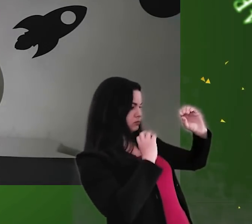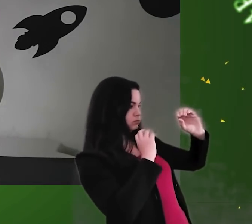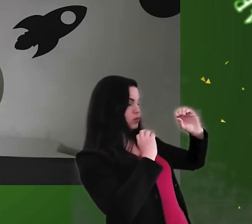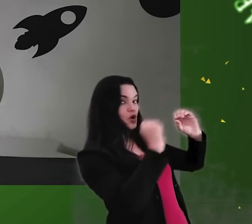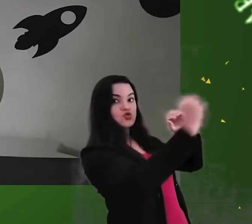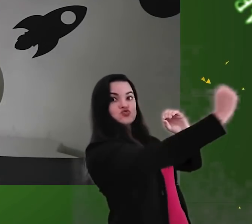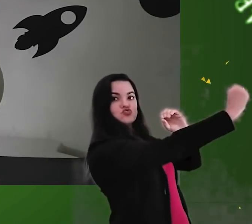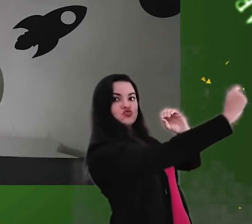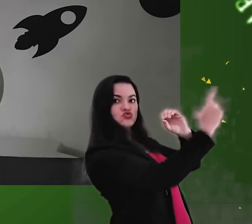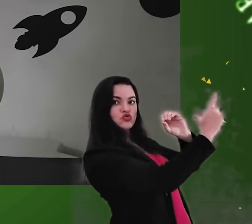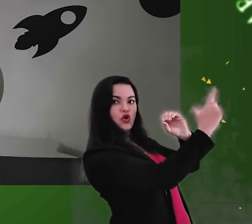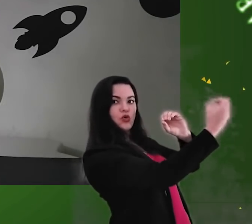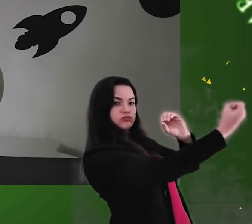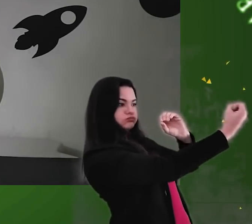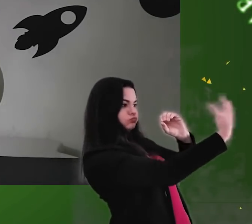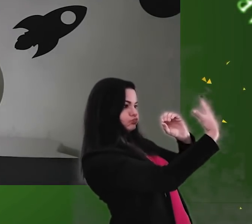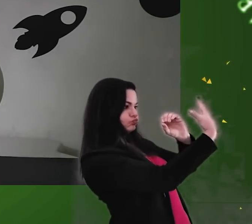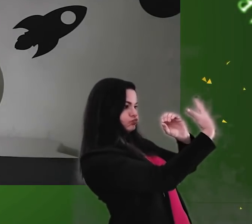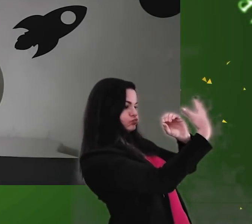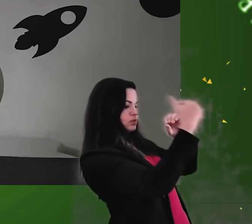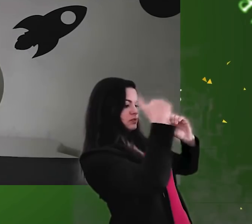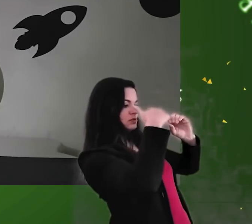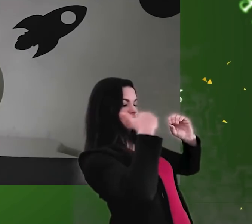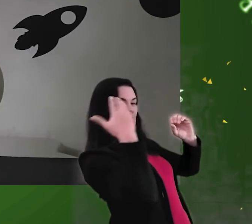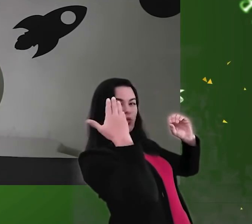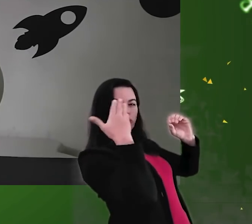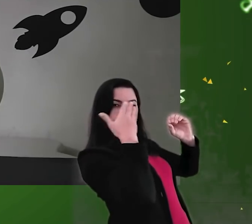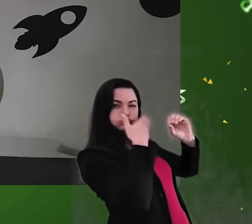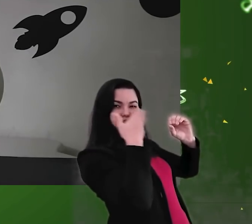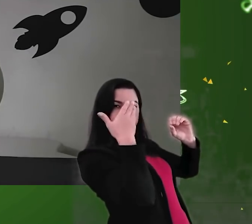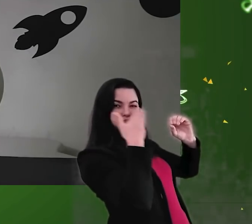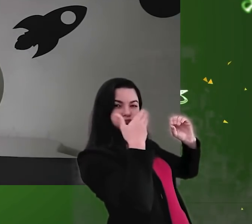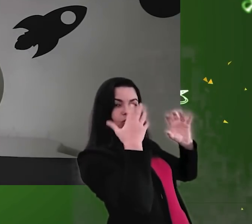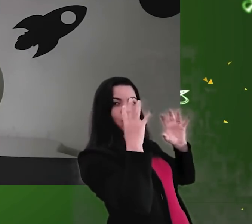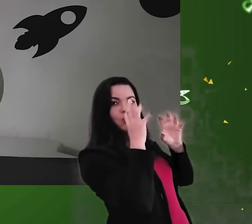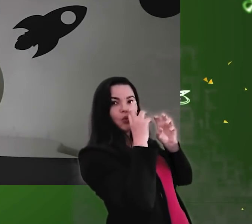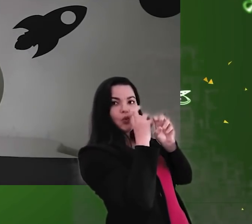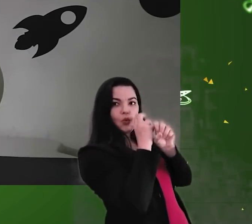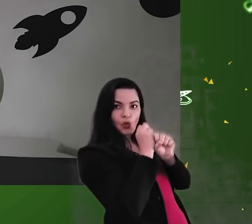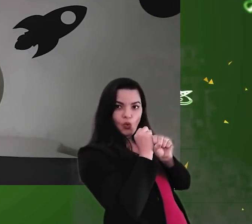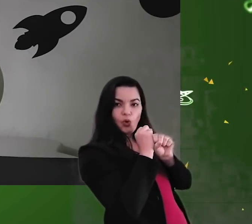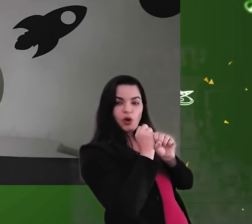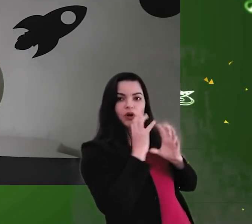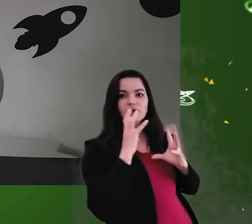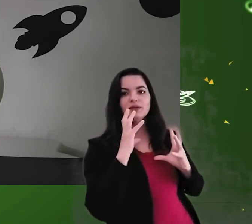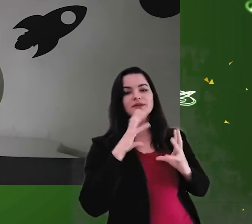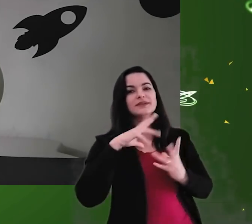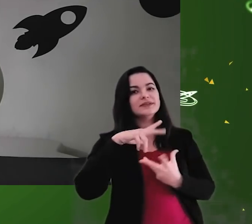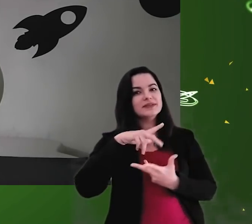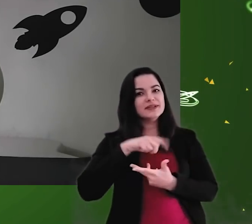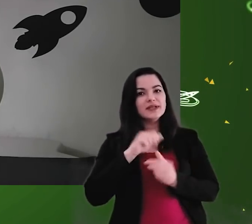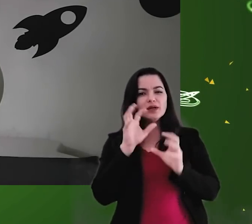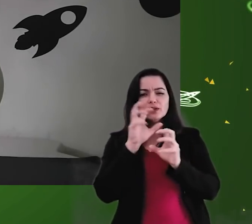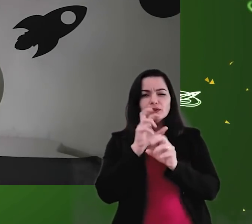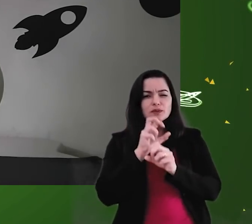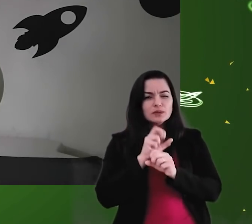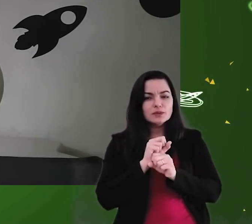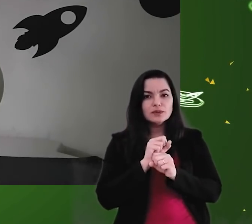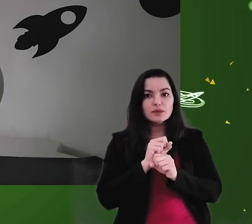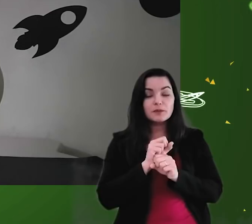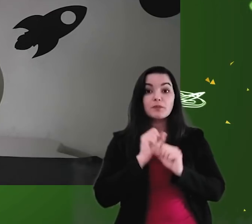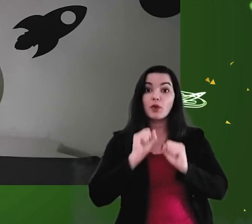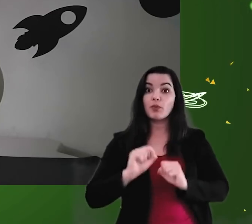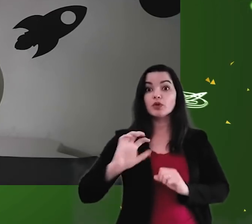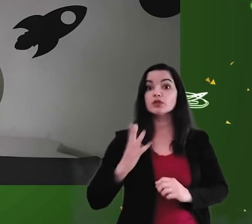um eclipse total. Quando acontece um eclipse total, nós podemos ter, por